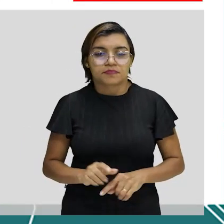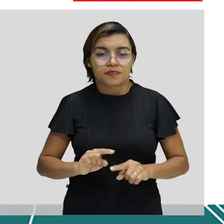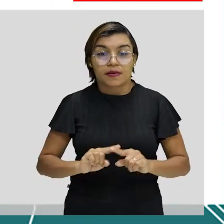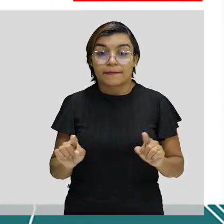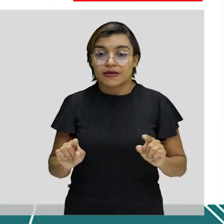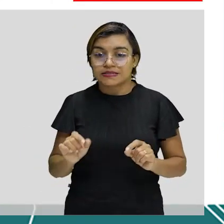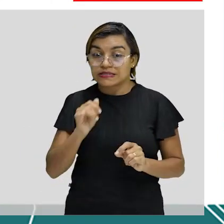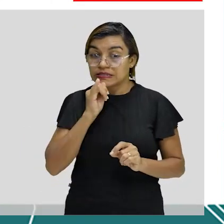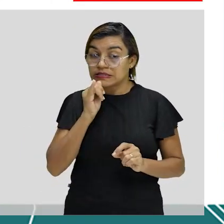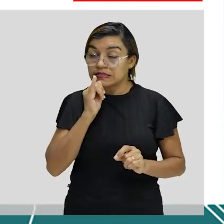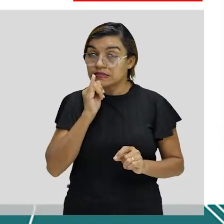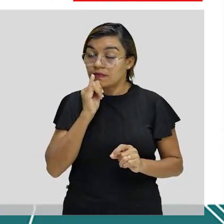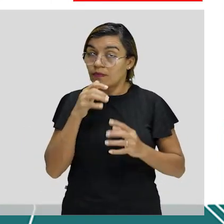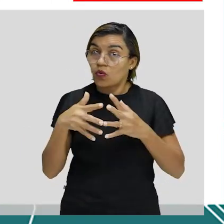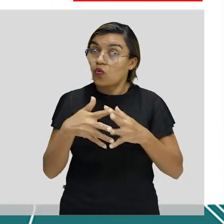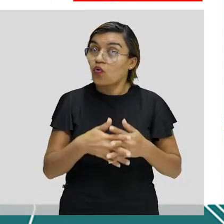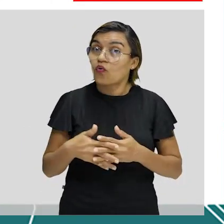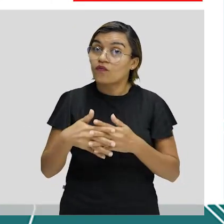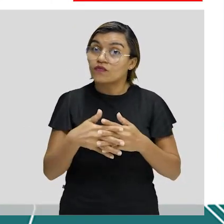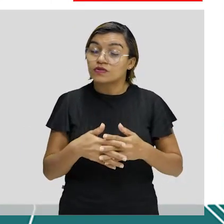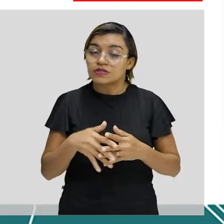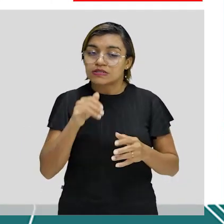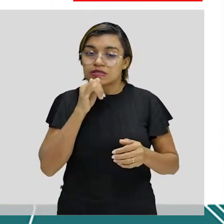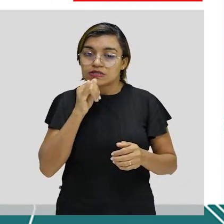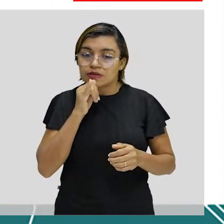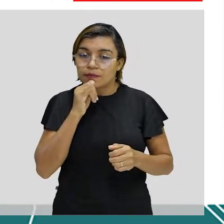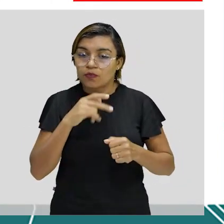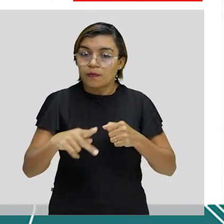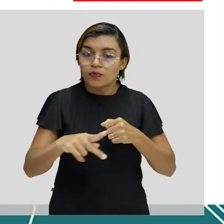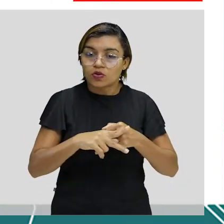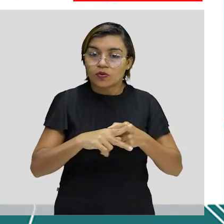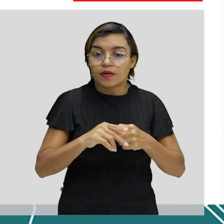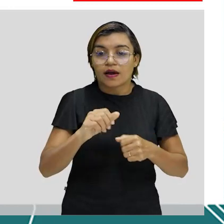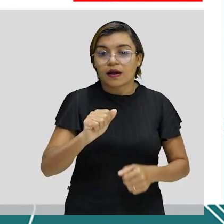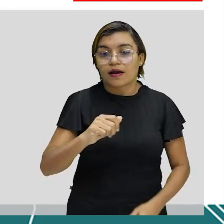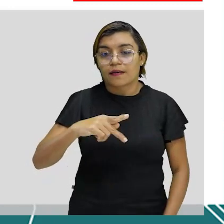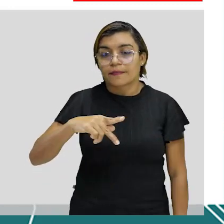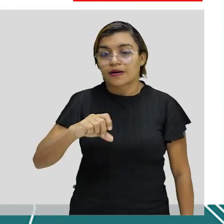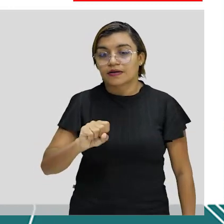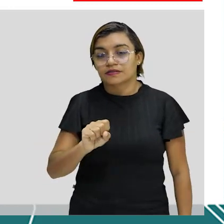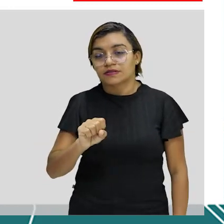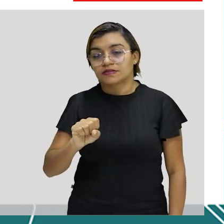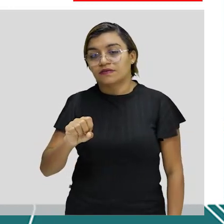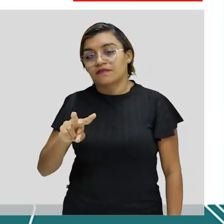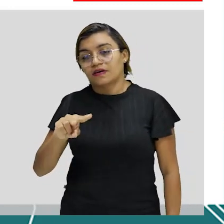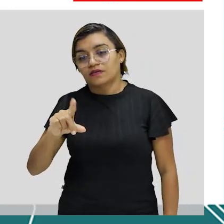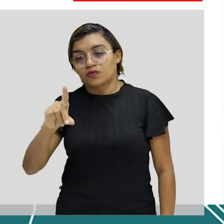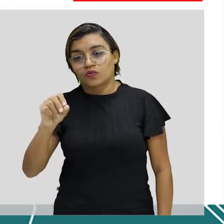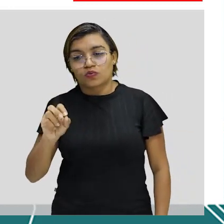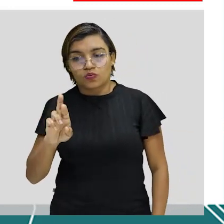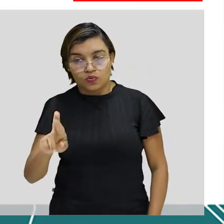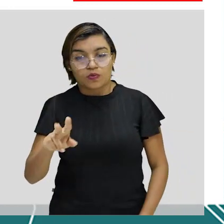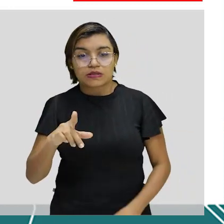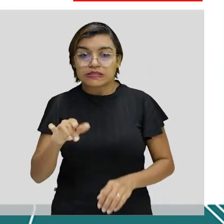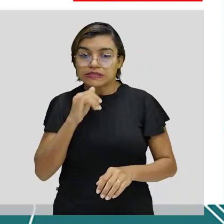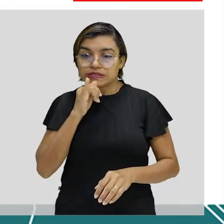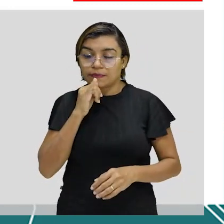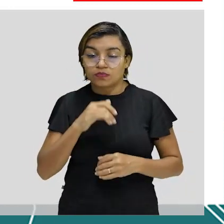Mas não vá confundir o pronome apassivador, tá? Com o índice de indeterminação do sujeito. Ou